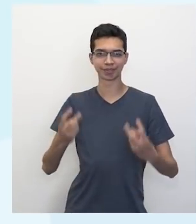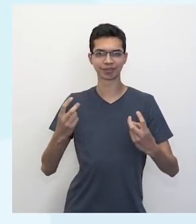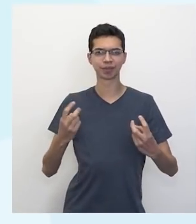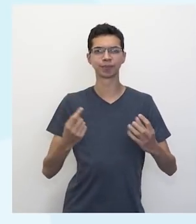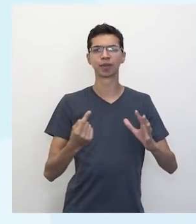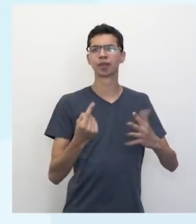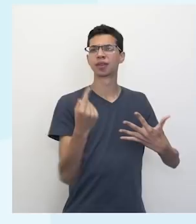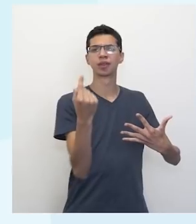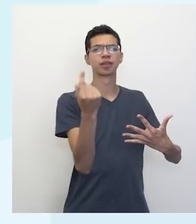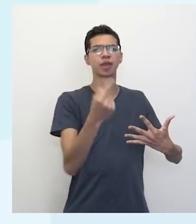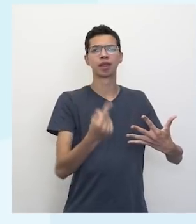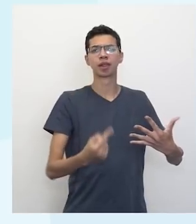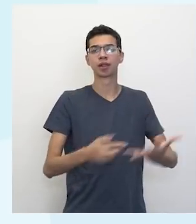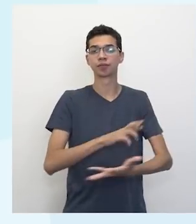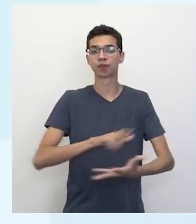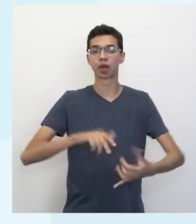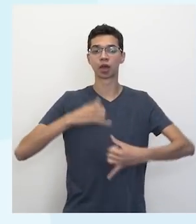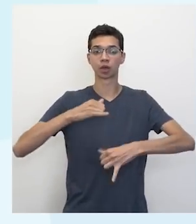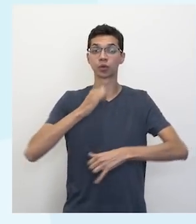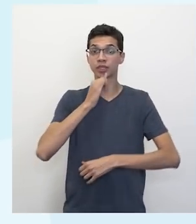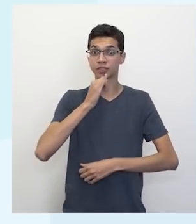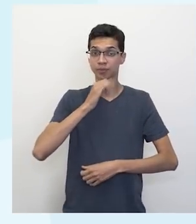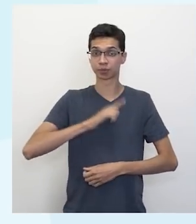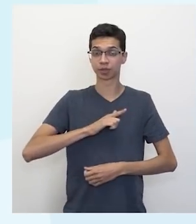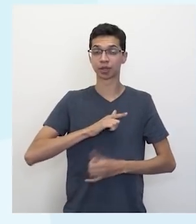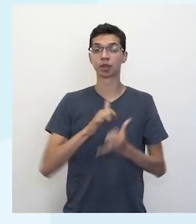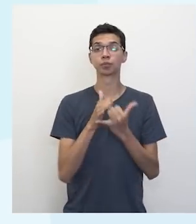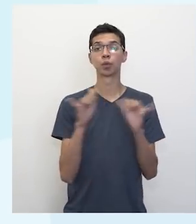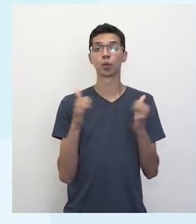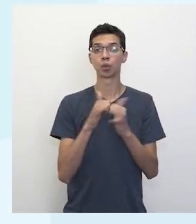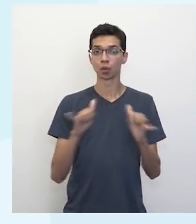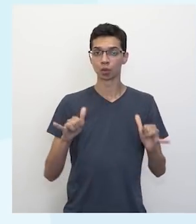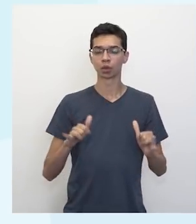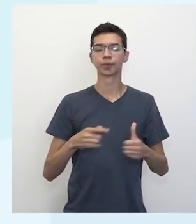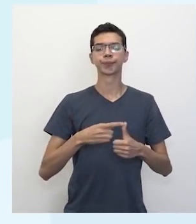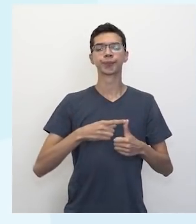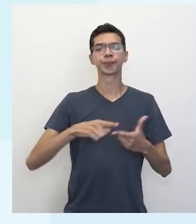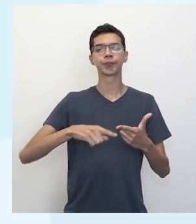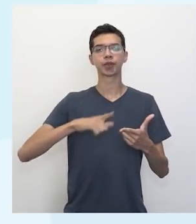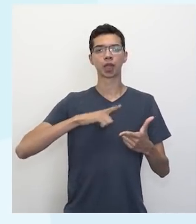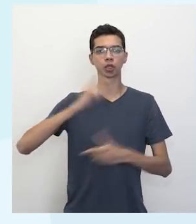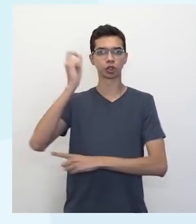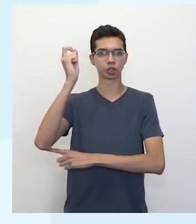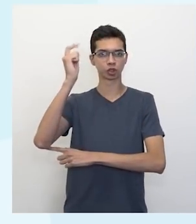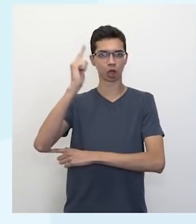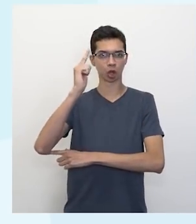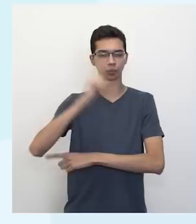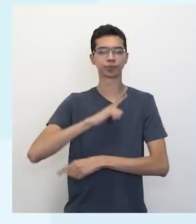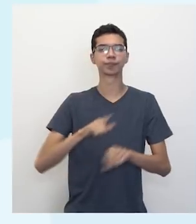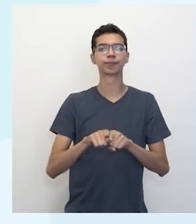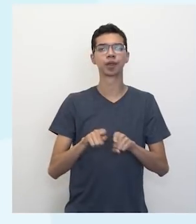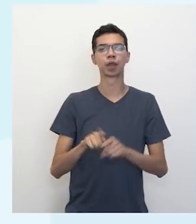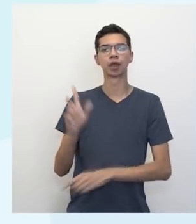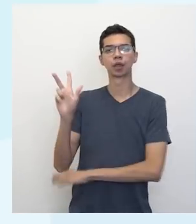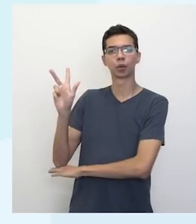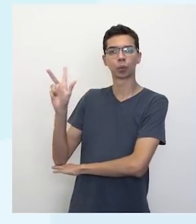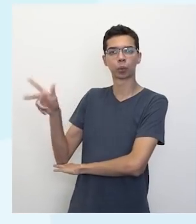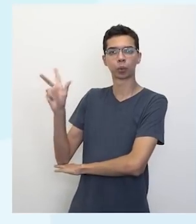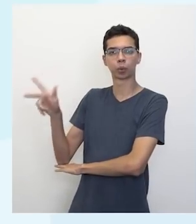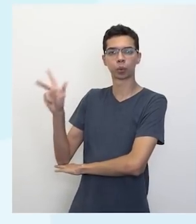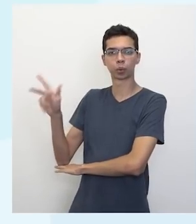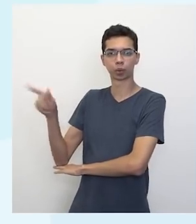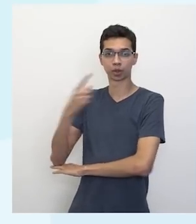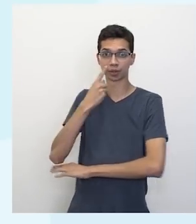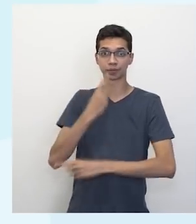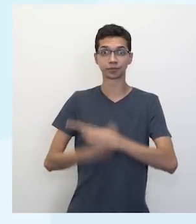exemplo, eu tenho a energia elétrica, né? Tem a energia solar, tem a energia eólica. Então, aqui